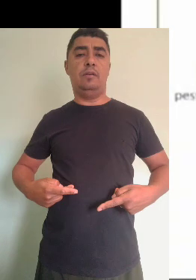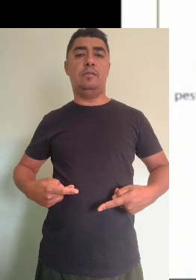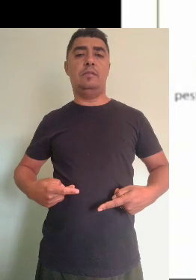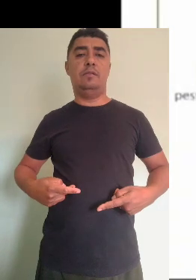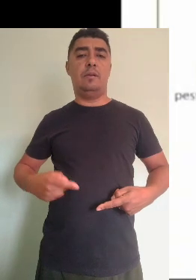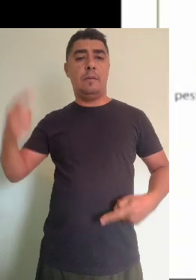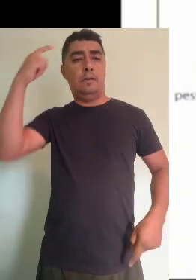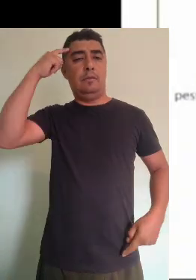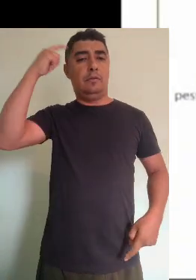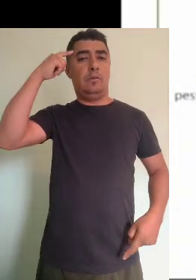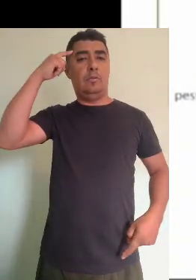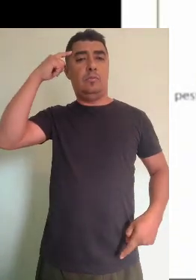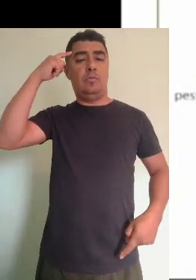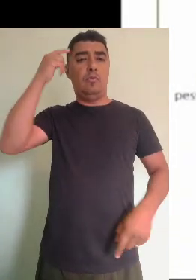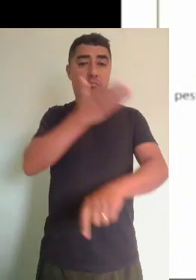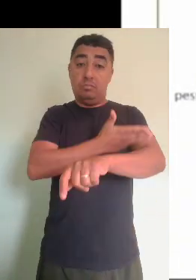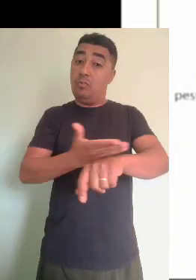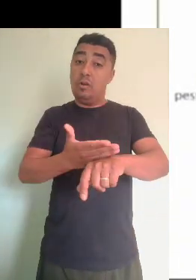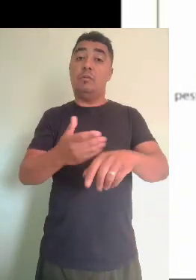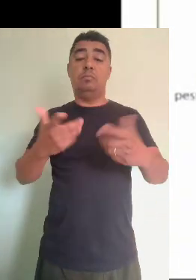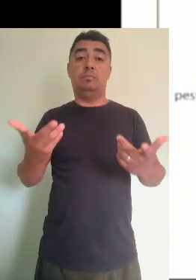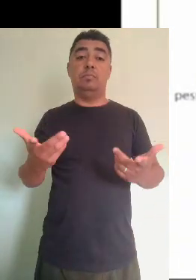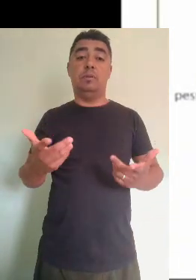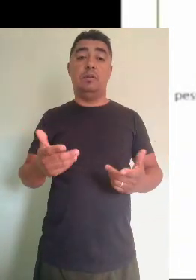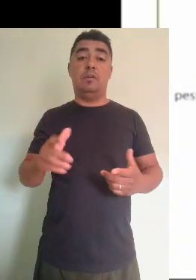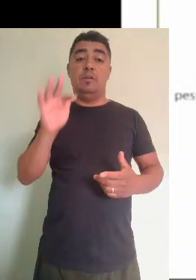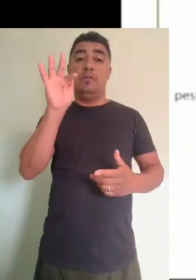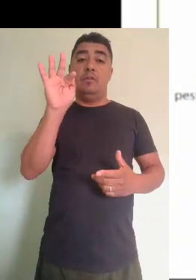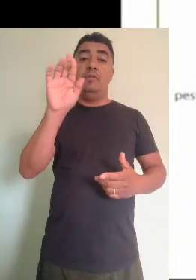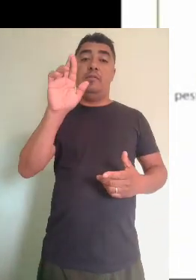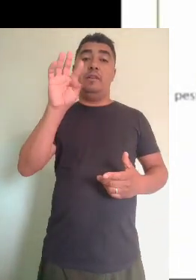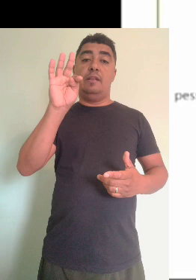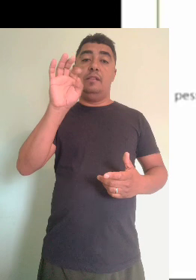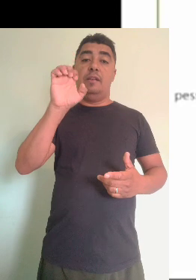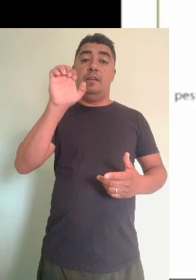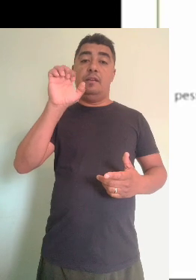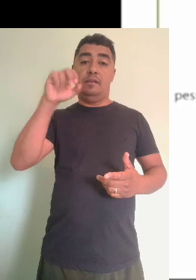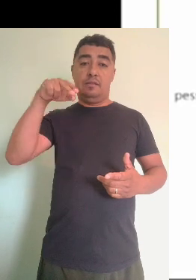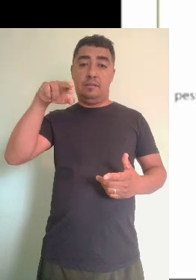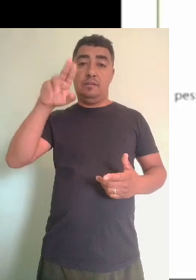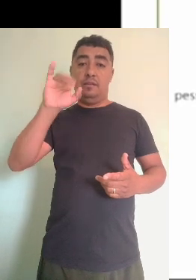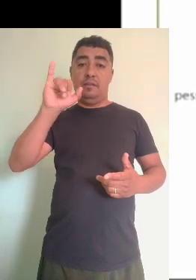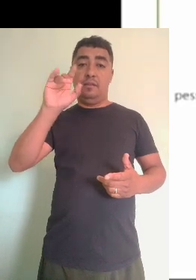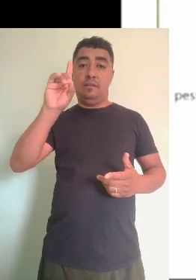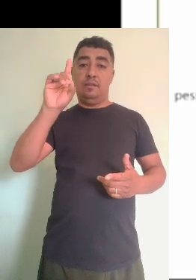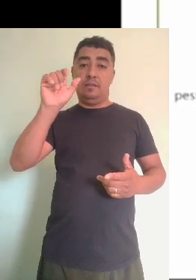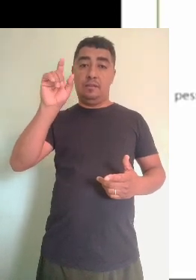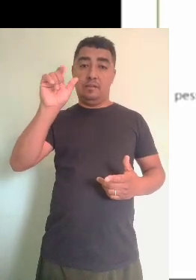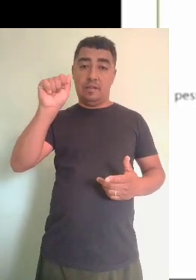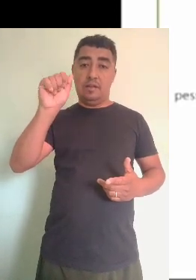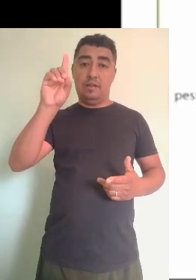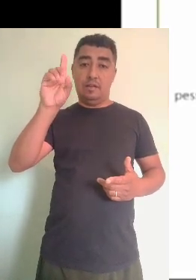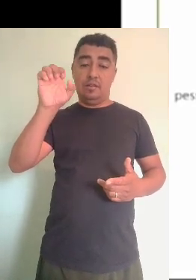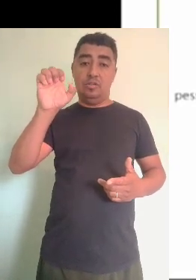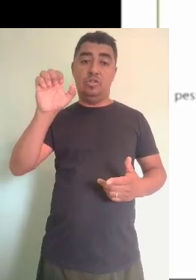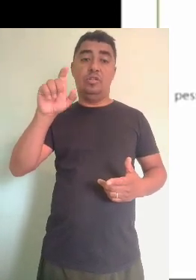intelectual ou moral que despertem respeito. Fraternidade, amor ao próximo, união entre as pessoas que lutam pelas mesmas